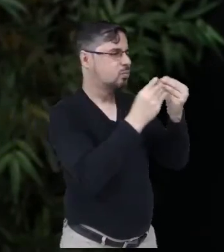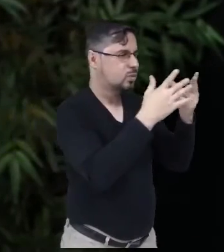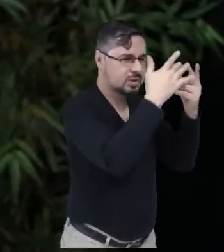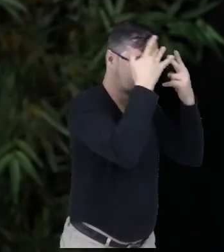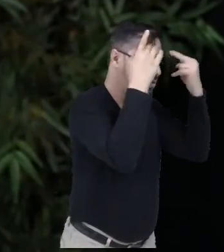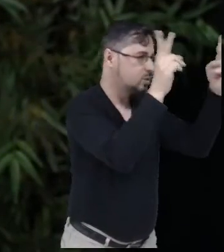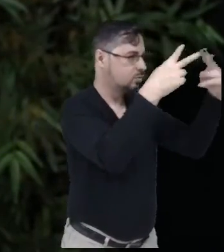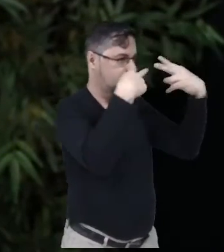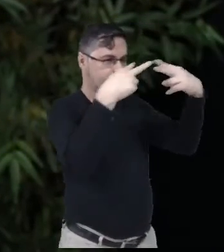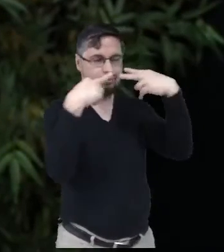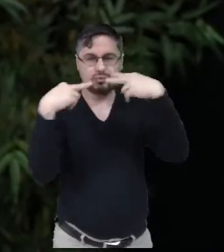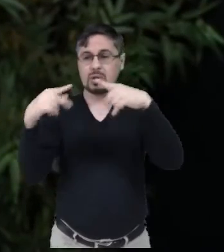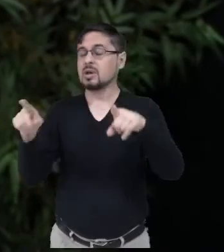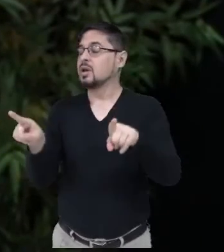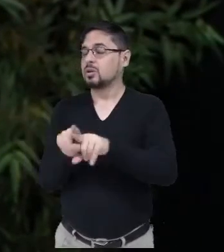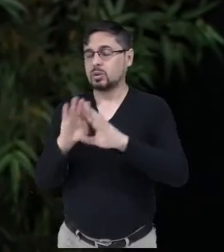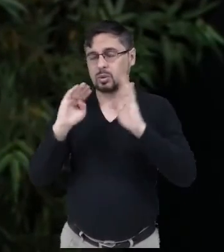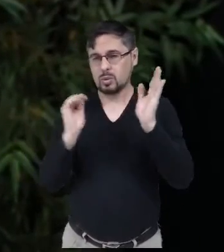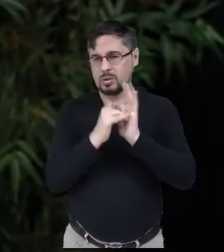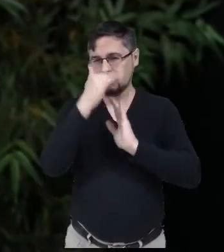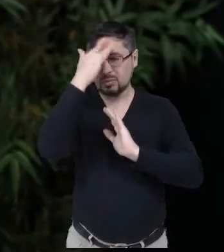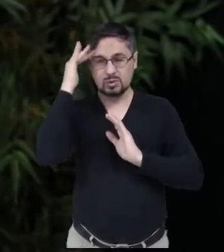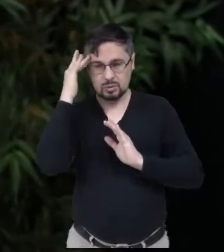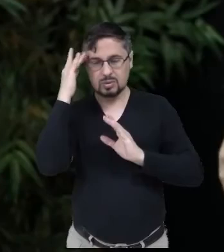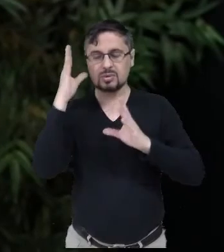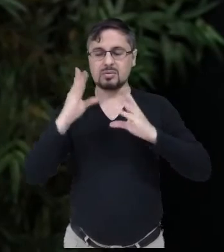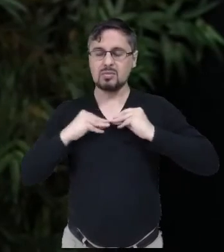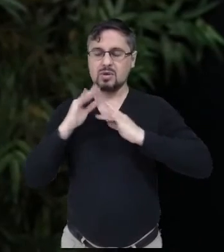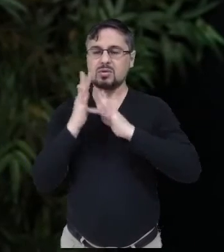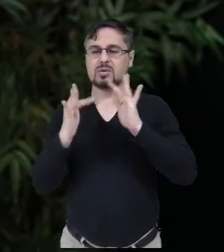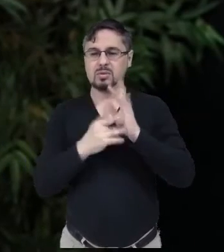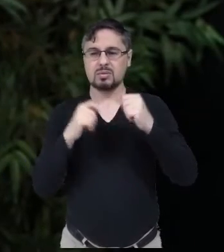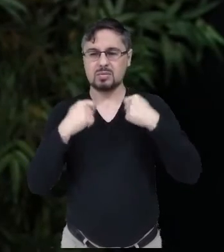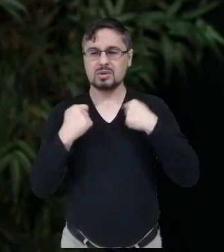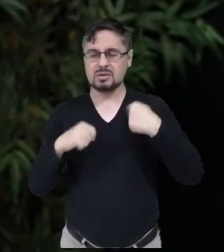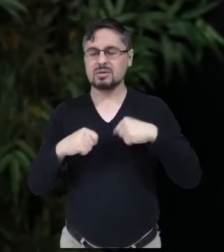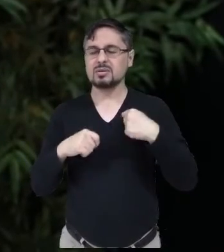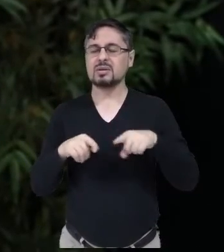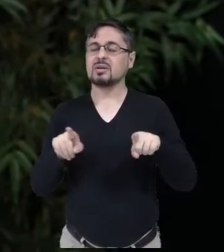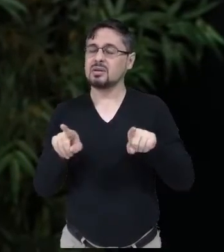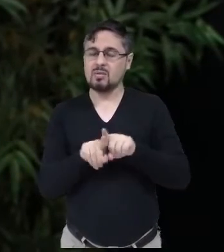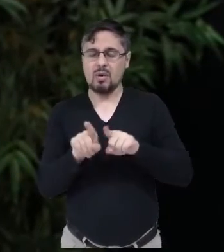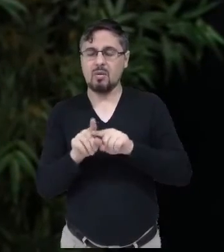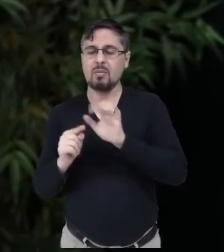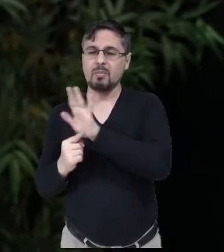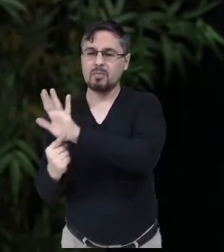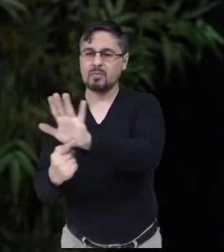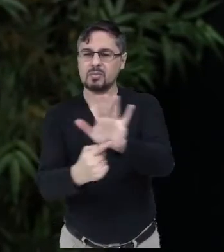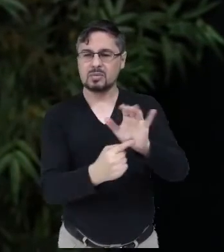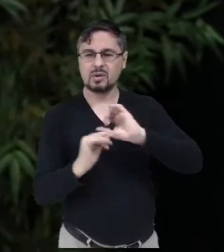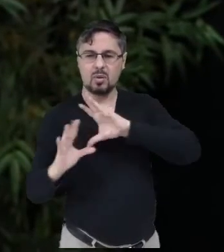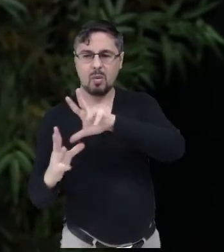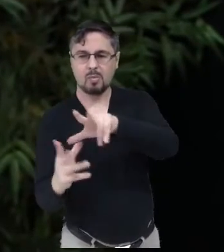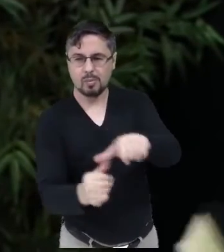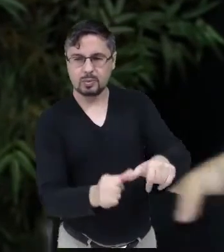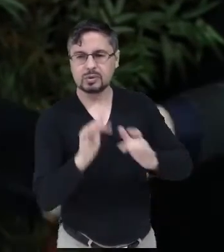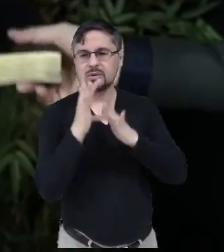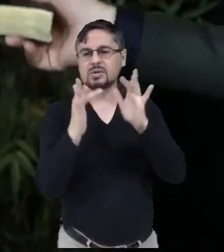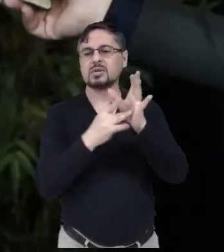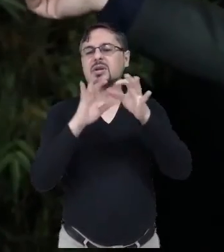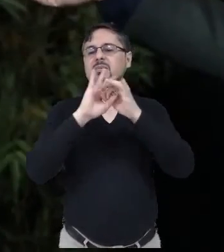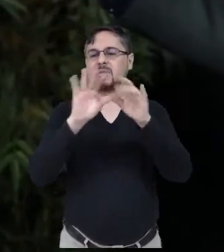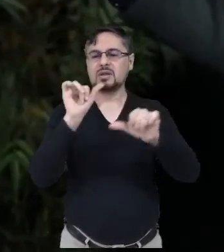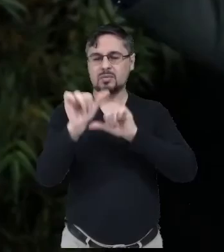o mesmo comportamento desse leproso, o de dizer ao mundo que Jesus liberta e muda a vida para sempre. Eu costumo dizer